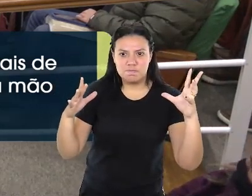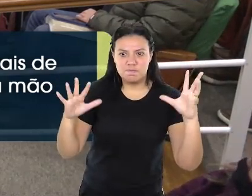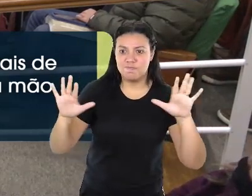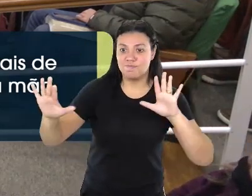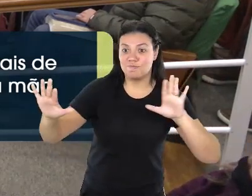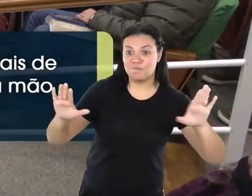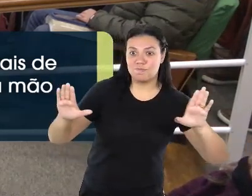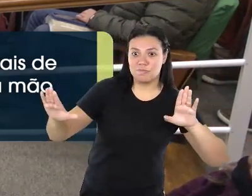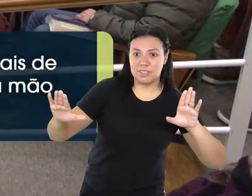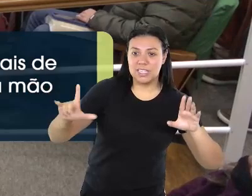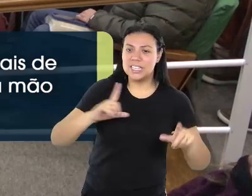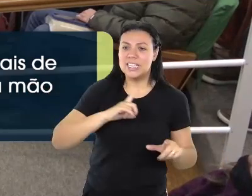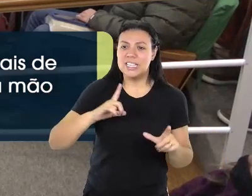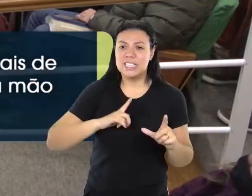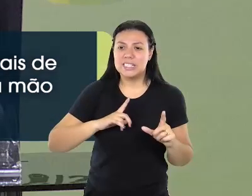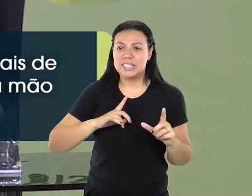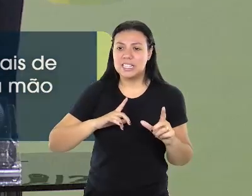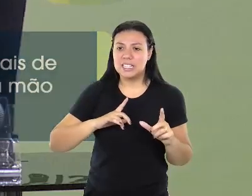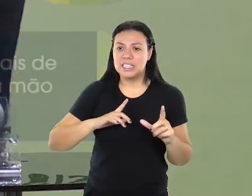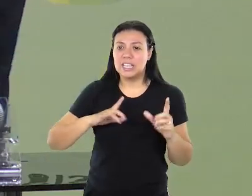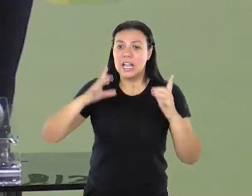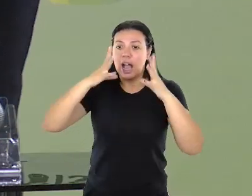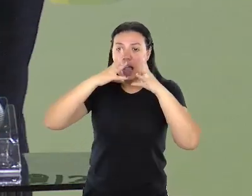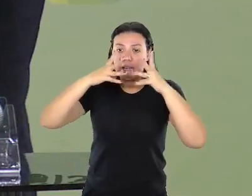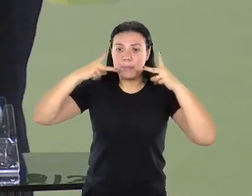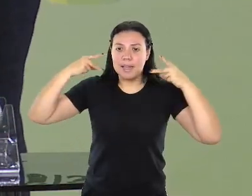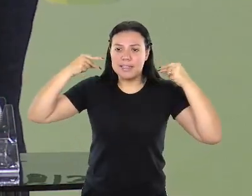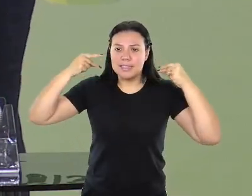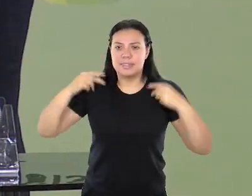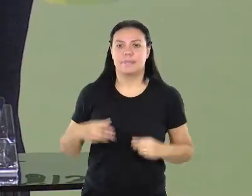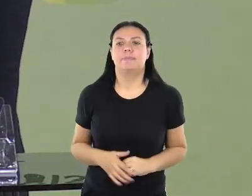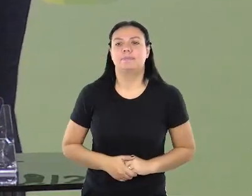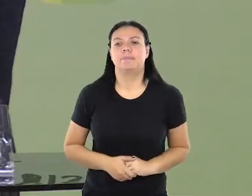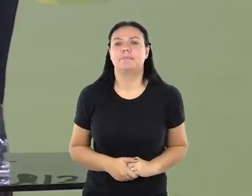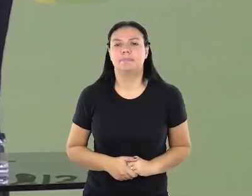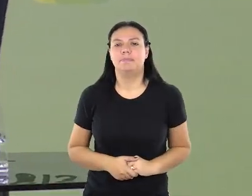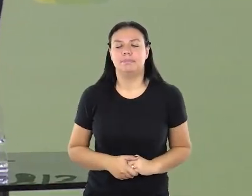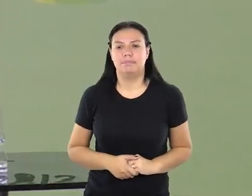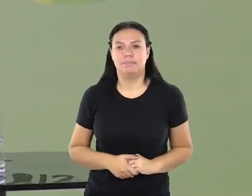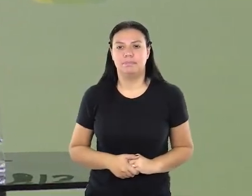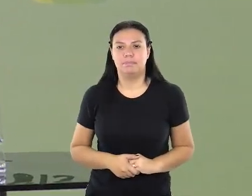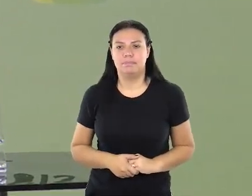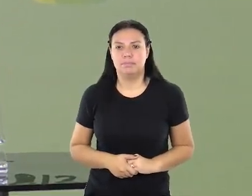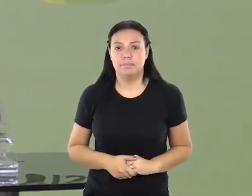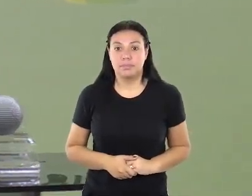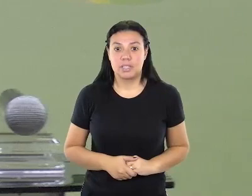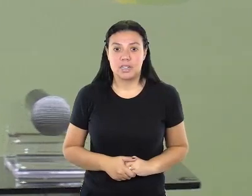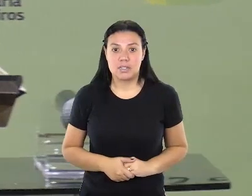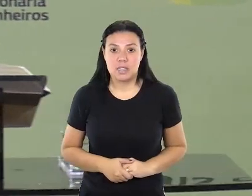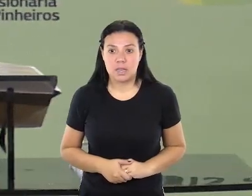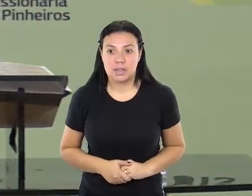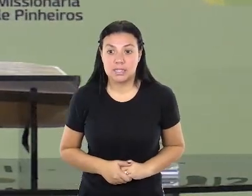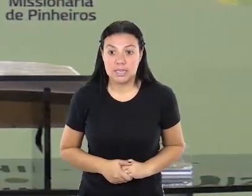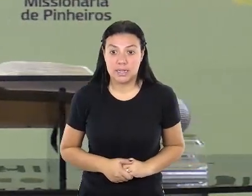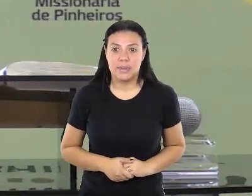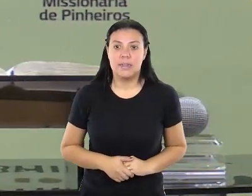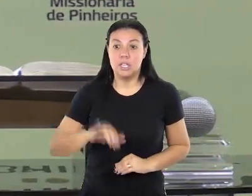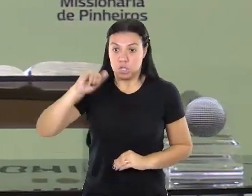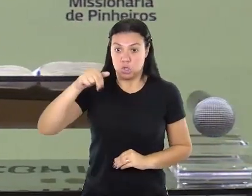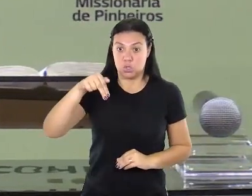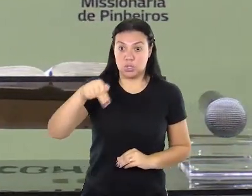Veja que há uma briga aqui dos ecologistas, né? Jonas era ecologista. Ele acha que planta vale mais do